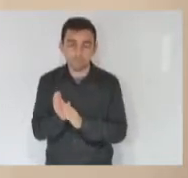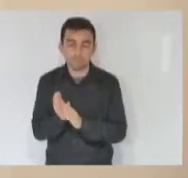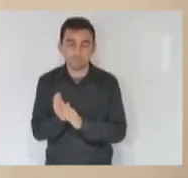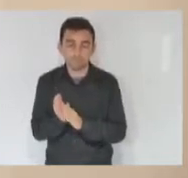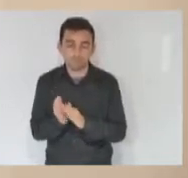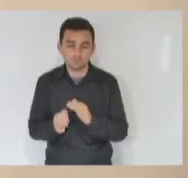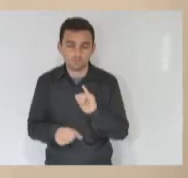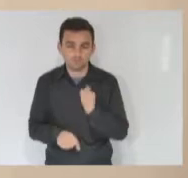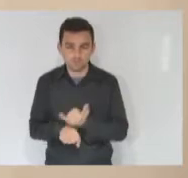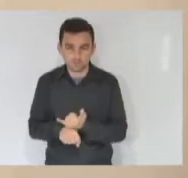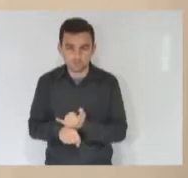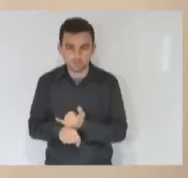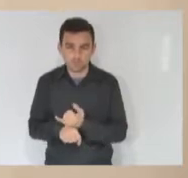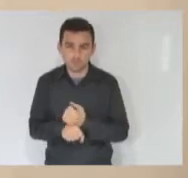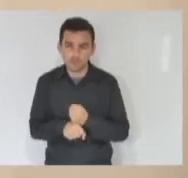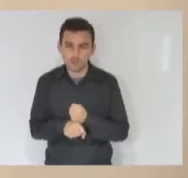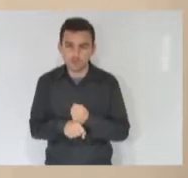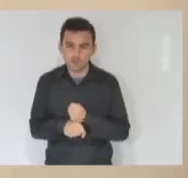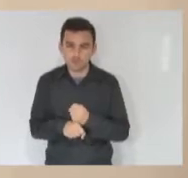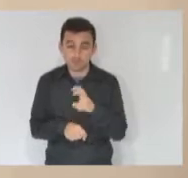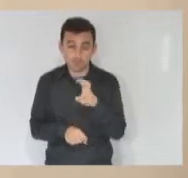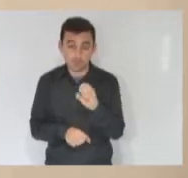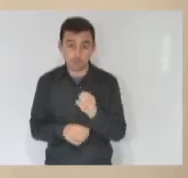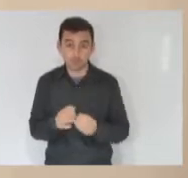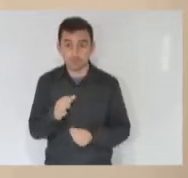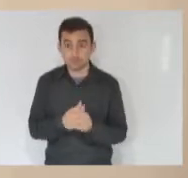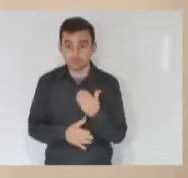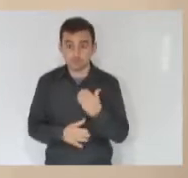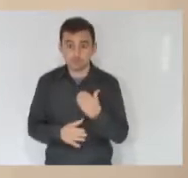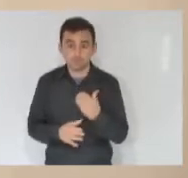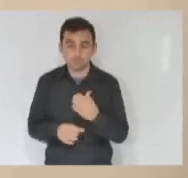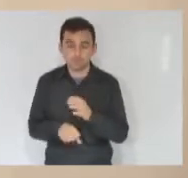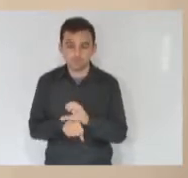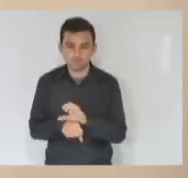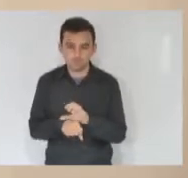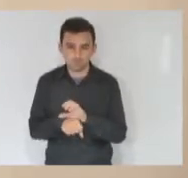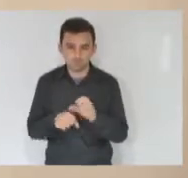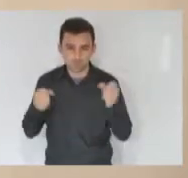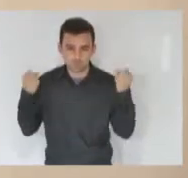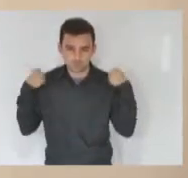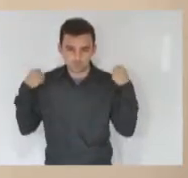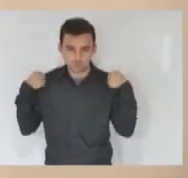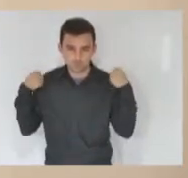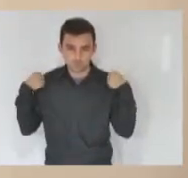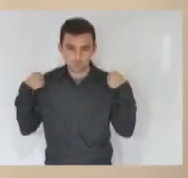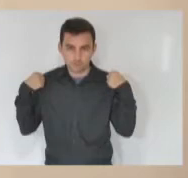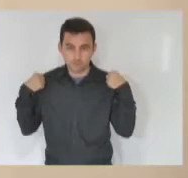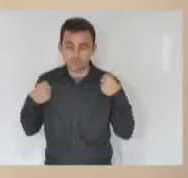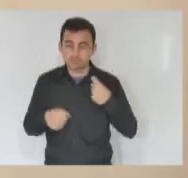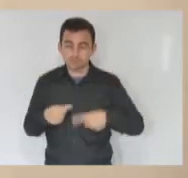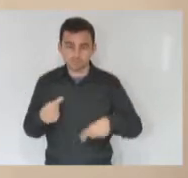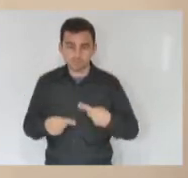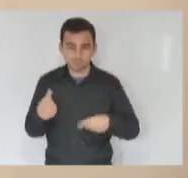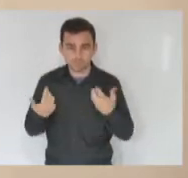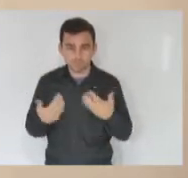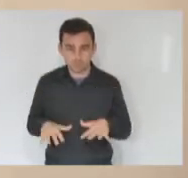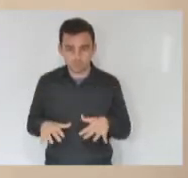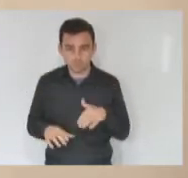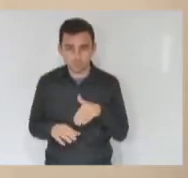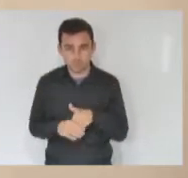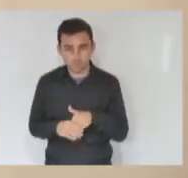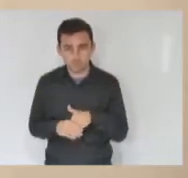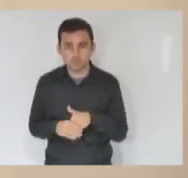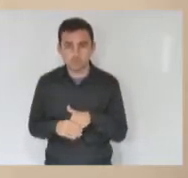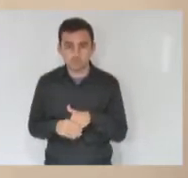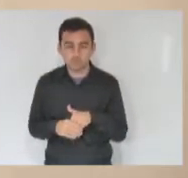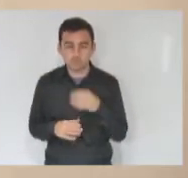passagem dos 50 anos de criação do curso de Educação Física. Em discussão. Não havendo quem queira discutir, em votação. Deputados que